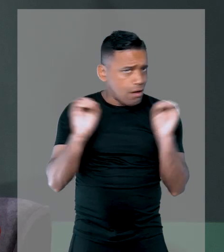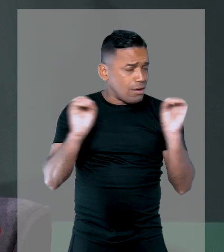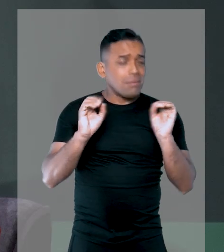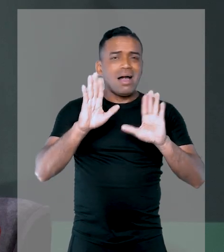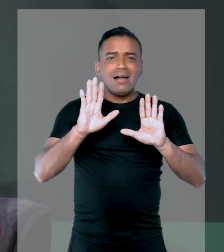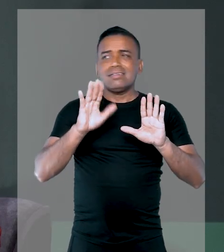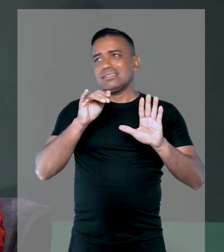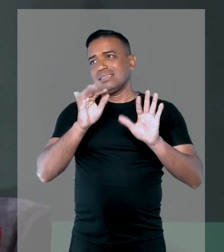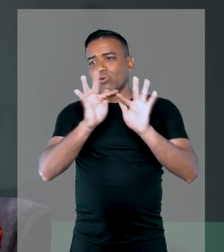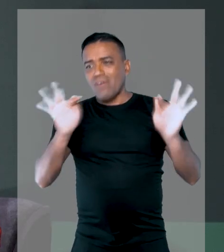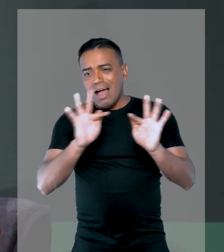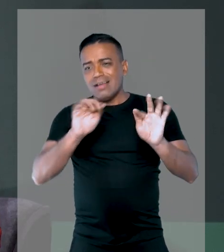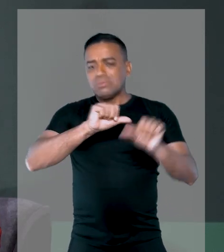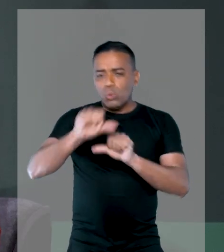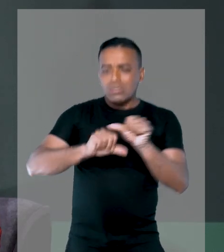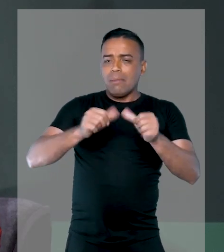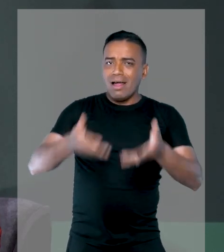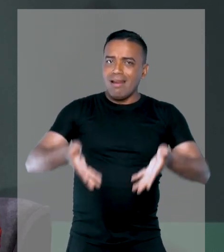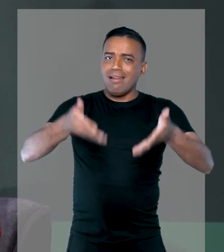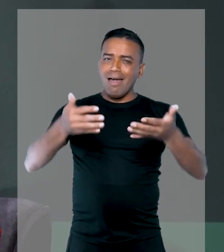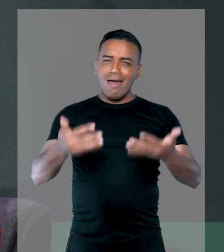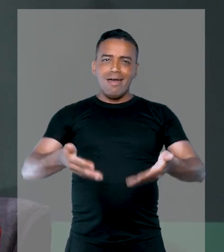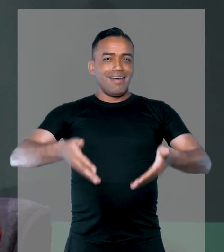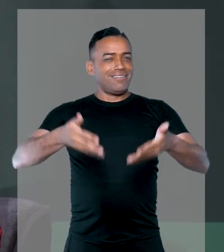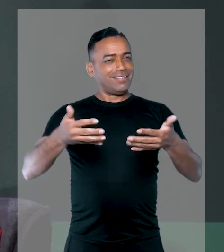suavizar alguma coisa que eu jamais queria que aquilo ficasse